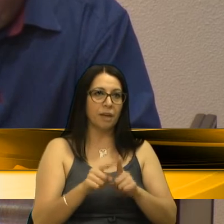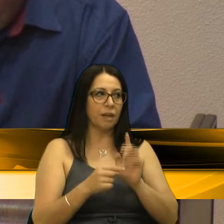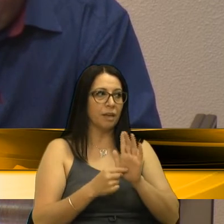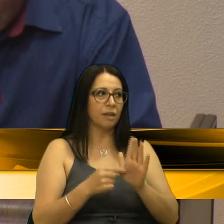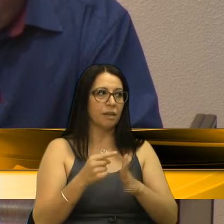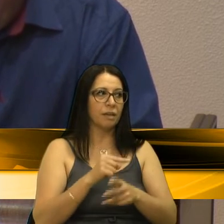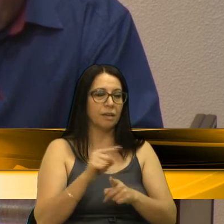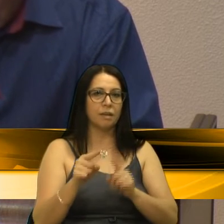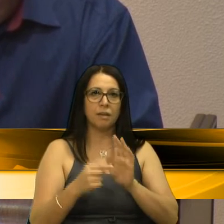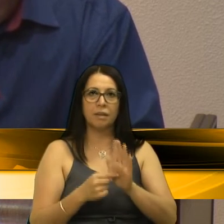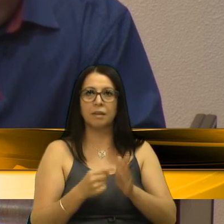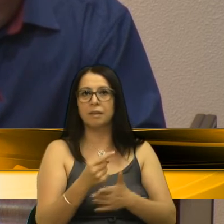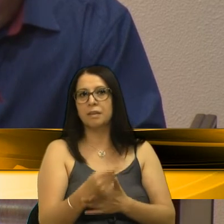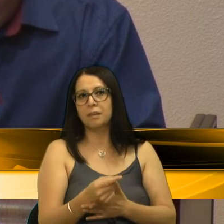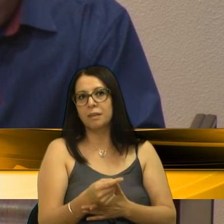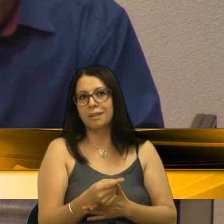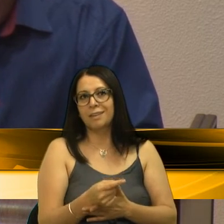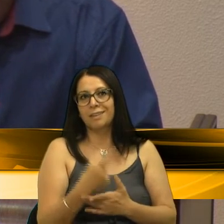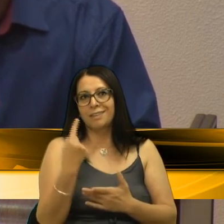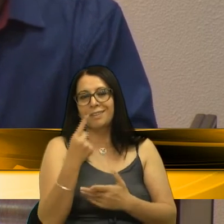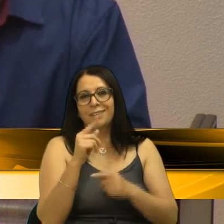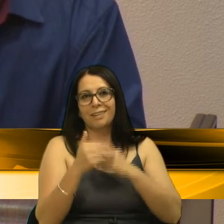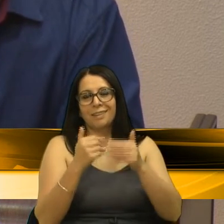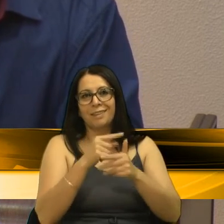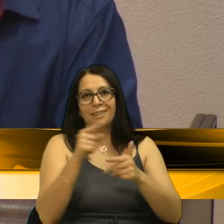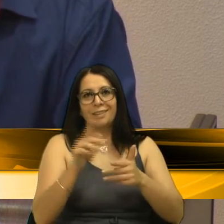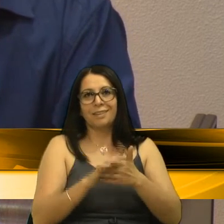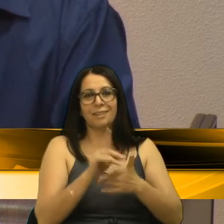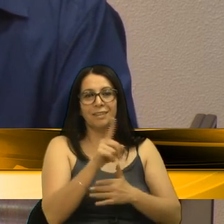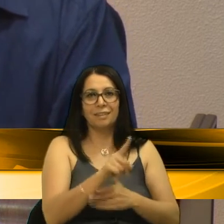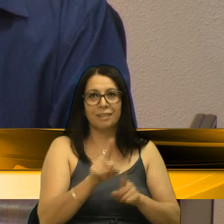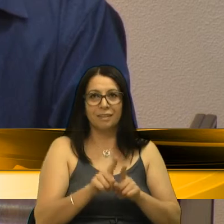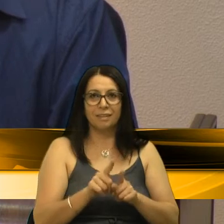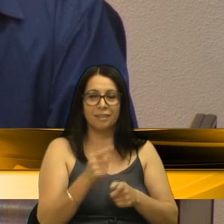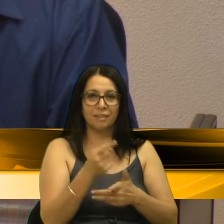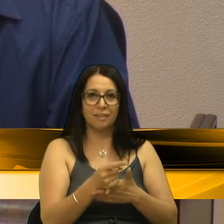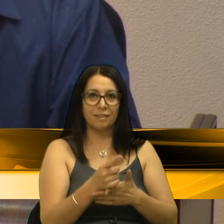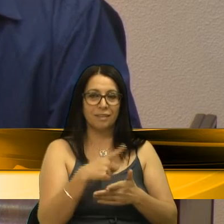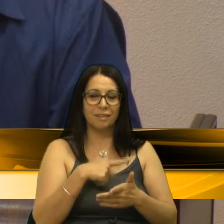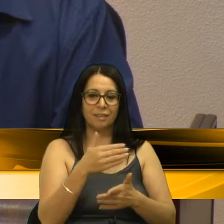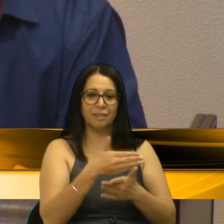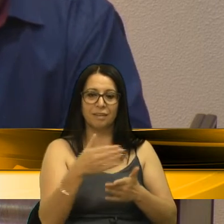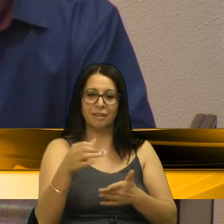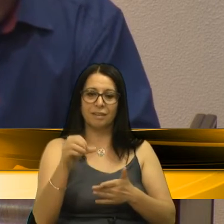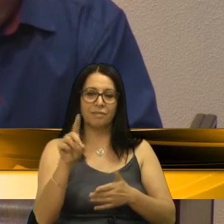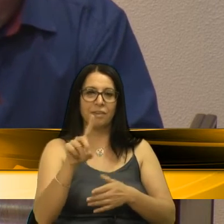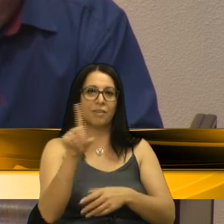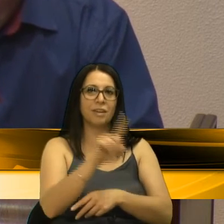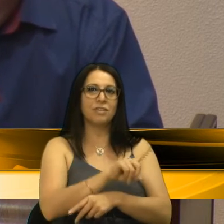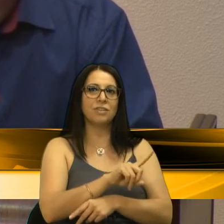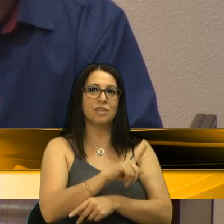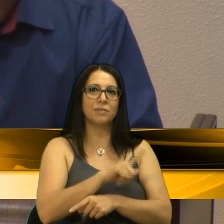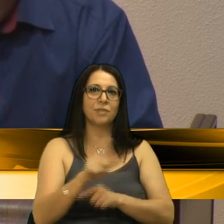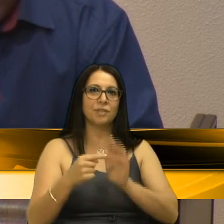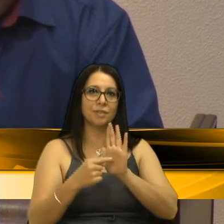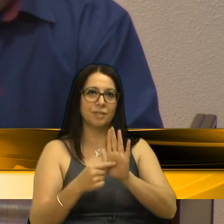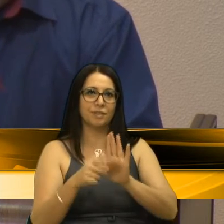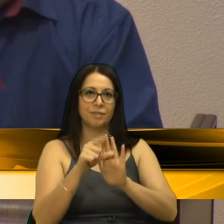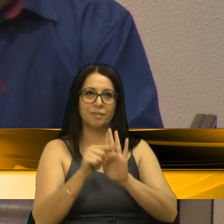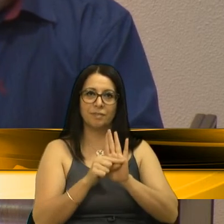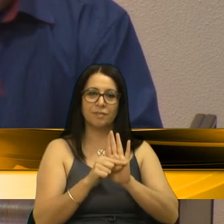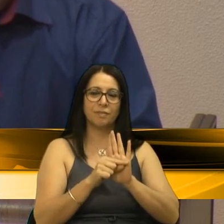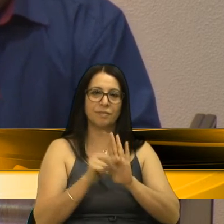serviço público relevante. Capítulo 4º das disposições finais e transitórias. Artigo 18. O plenário do CMS terá o prazo de 60 dias a partir